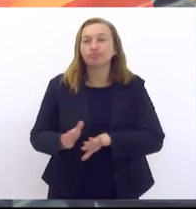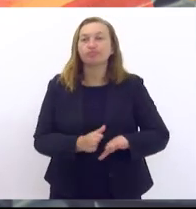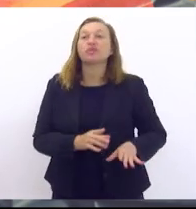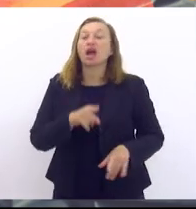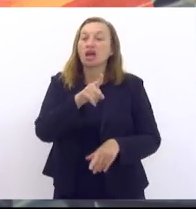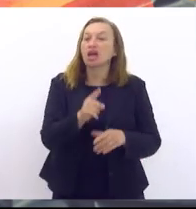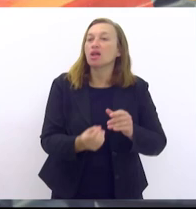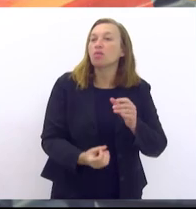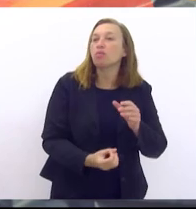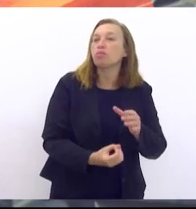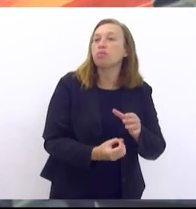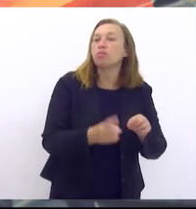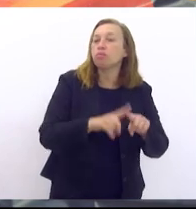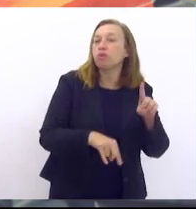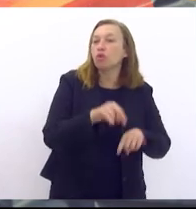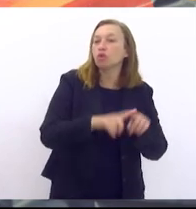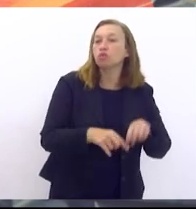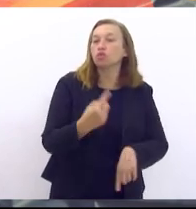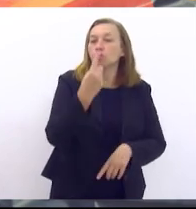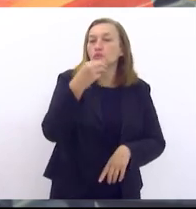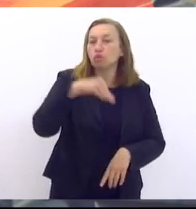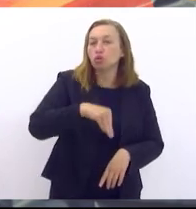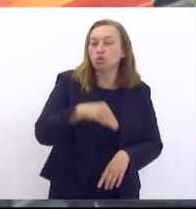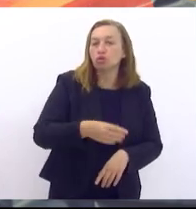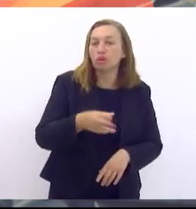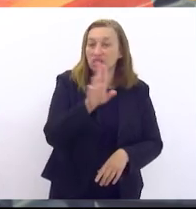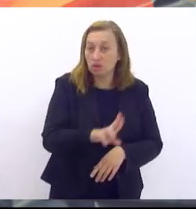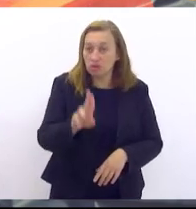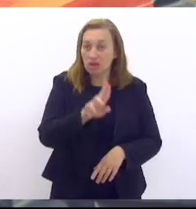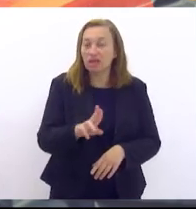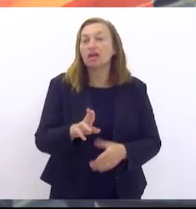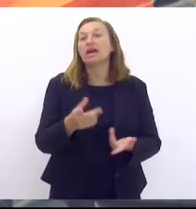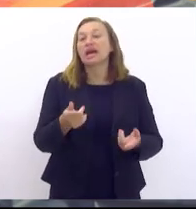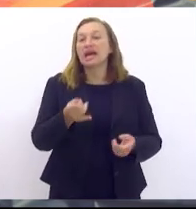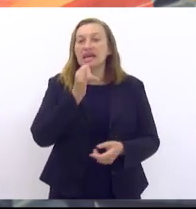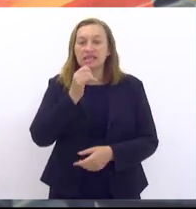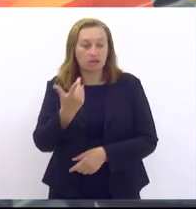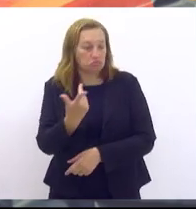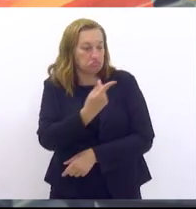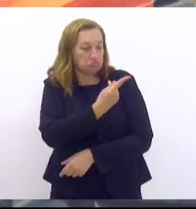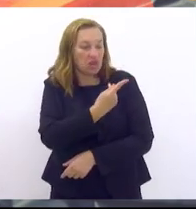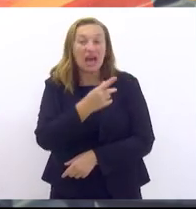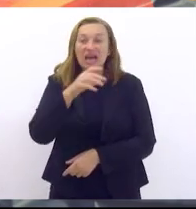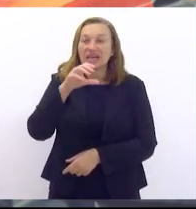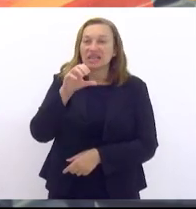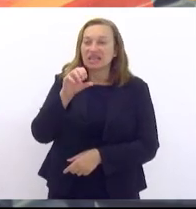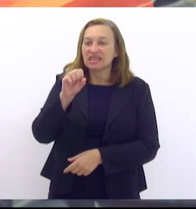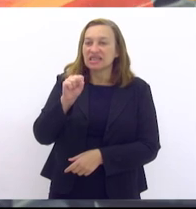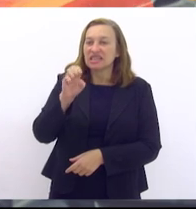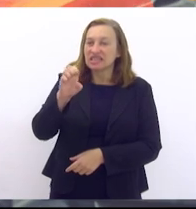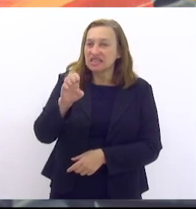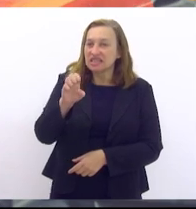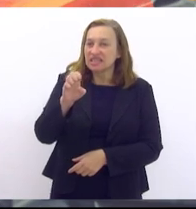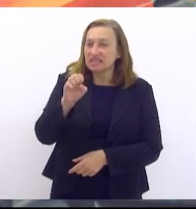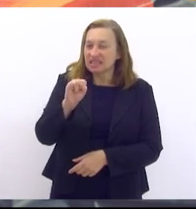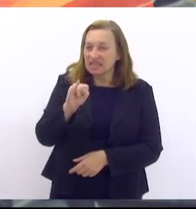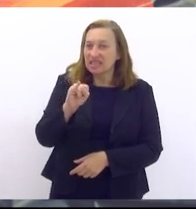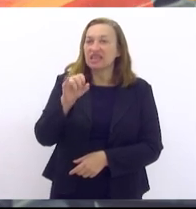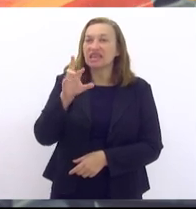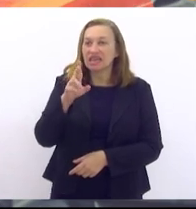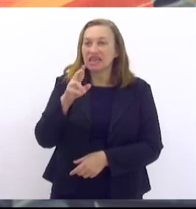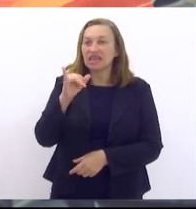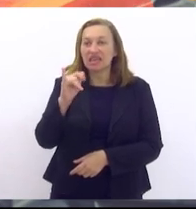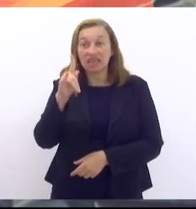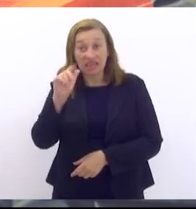daquele produto que levou um minuto para ser consumido a seringa descartável que ninguém vamos combinar é